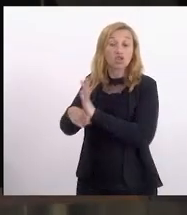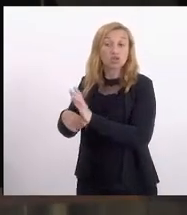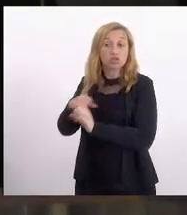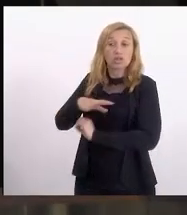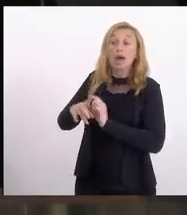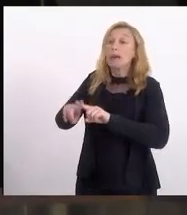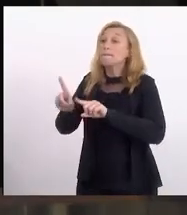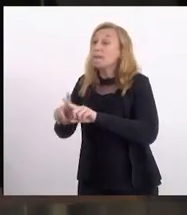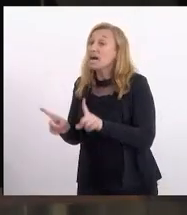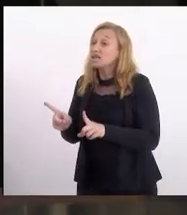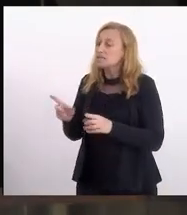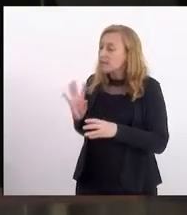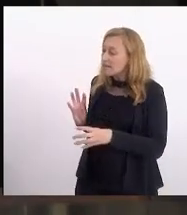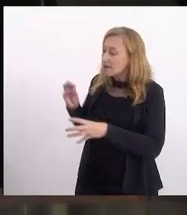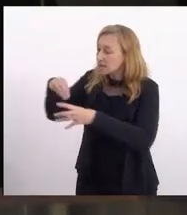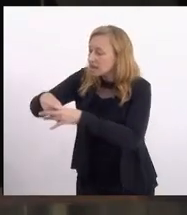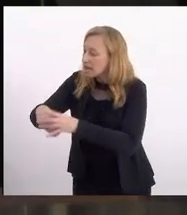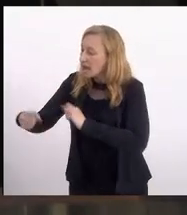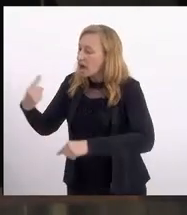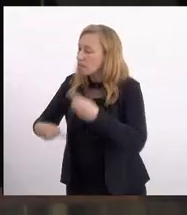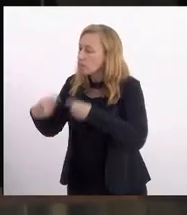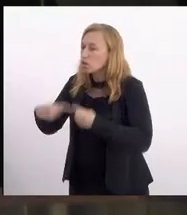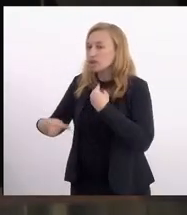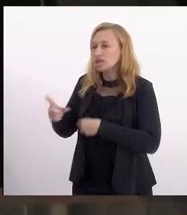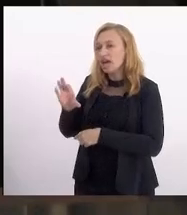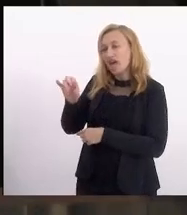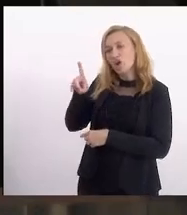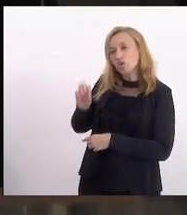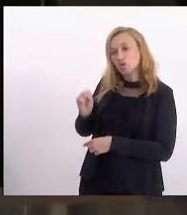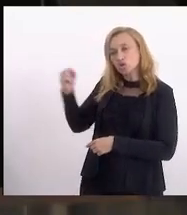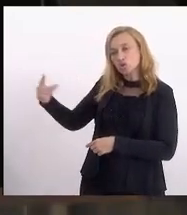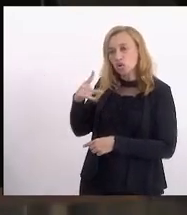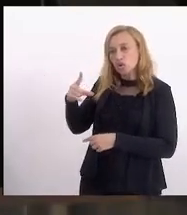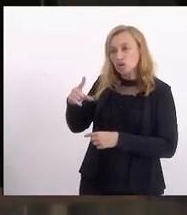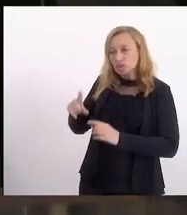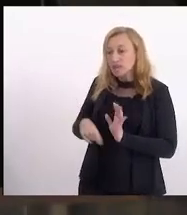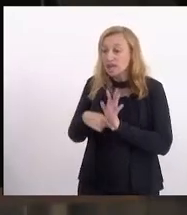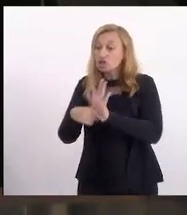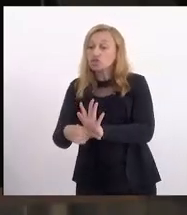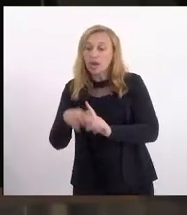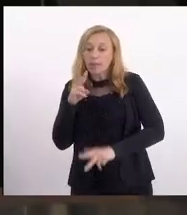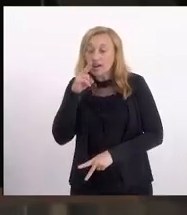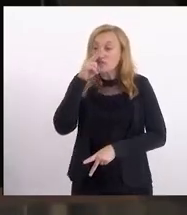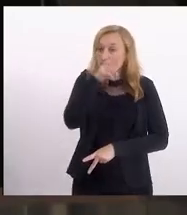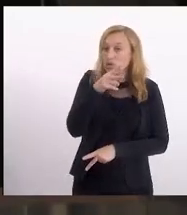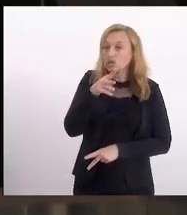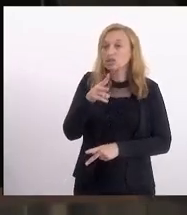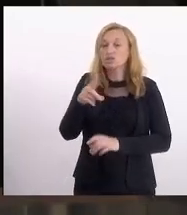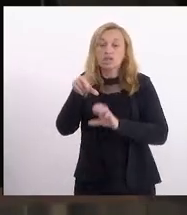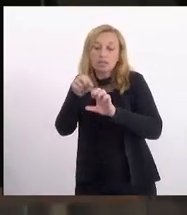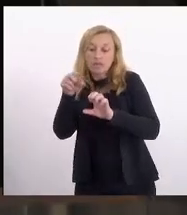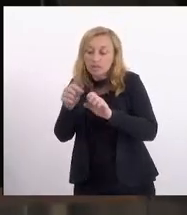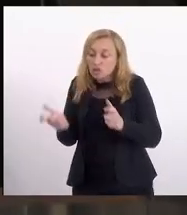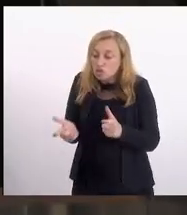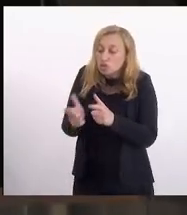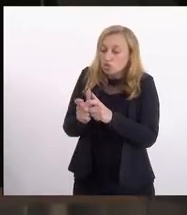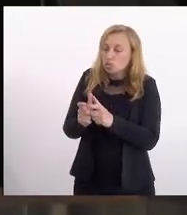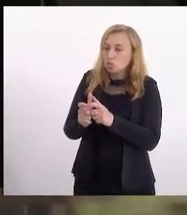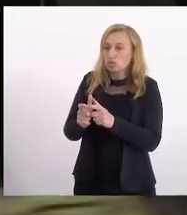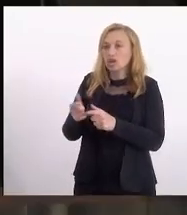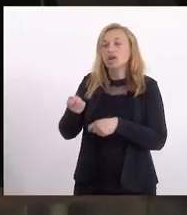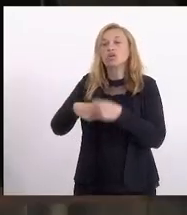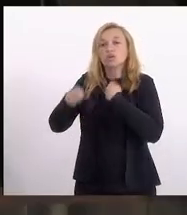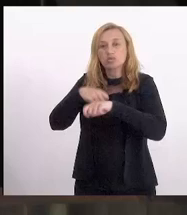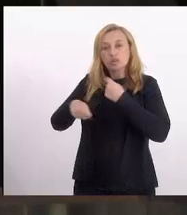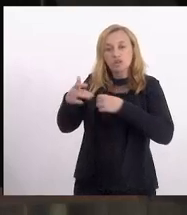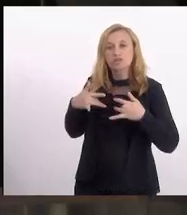para integrar uma política de Ecosol, ela tem que contribuir para fortalecer os empreendimentos da economia solidária,